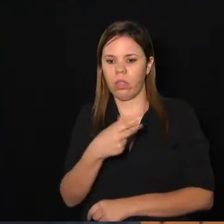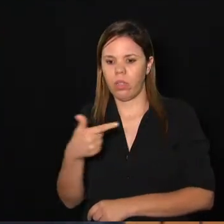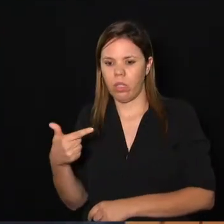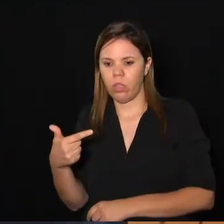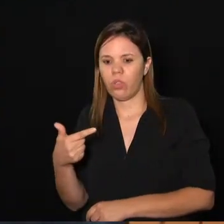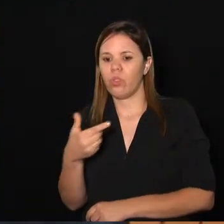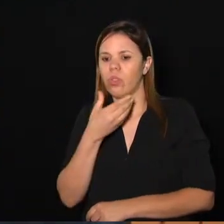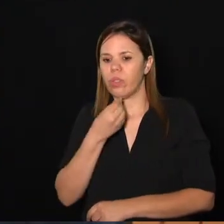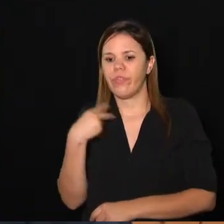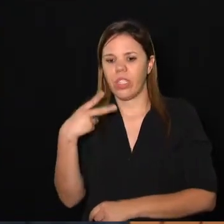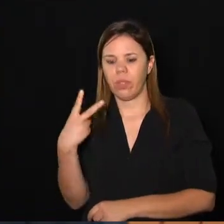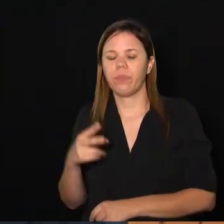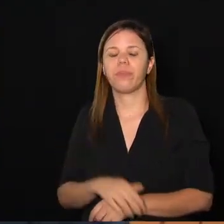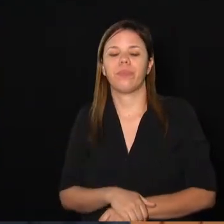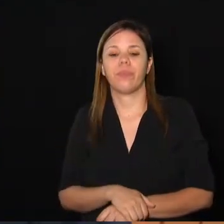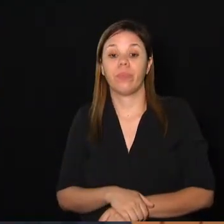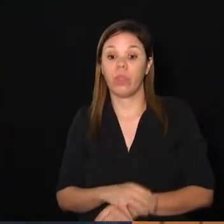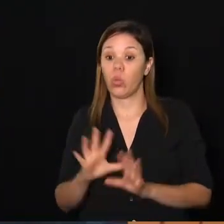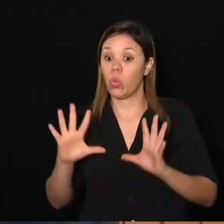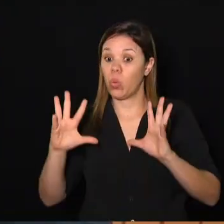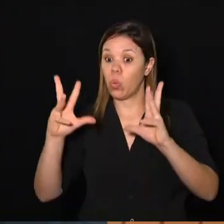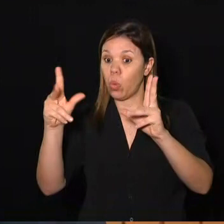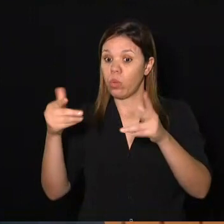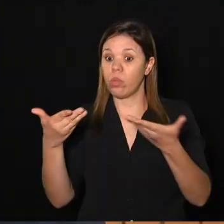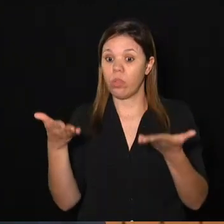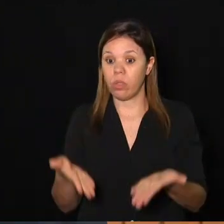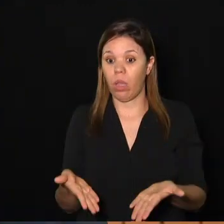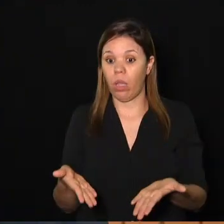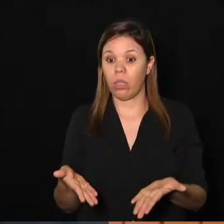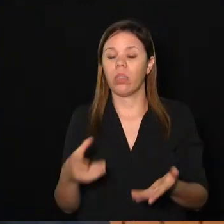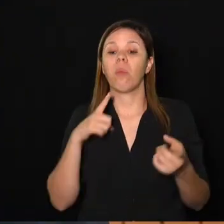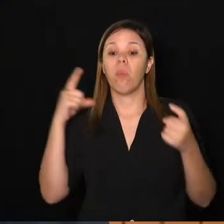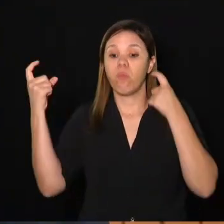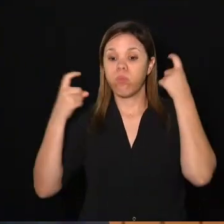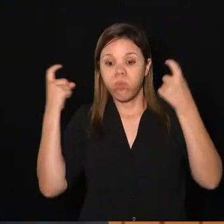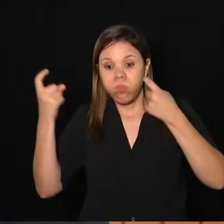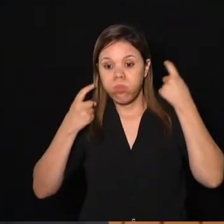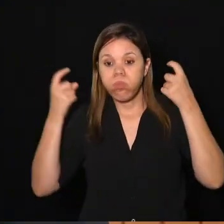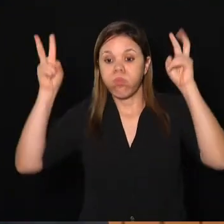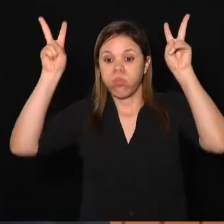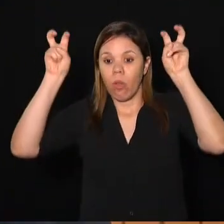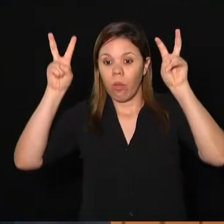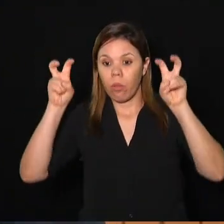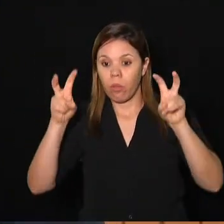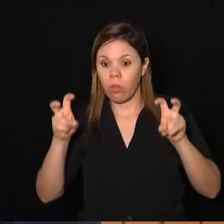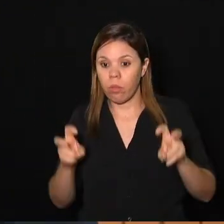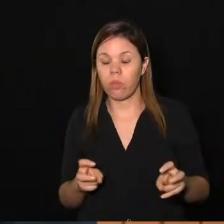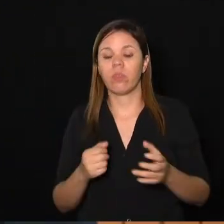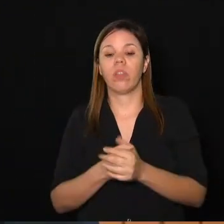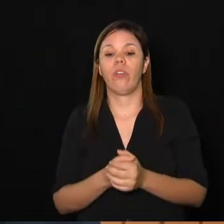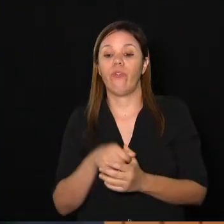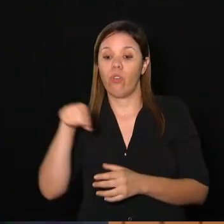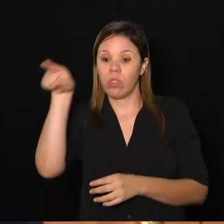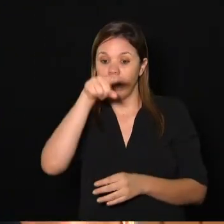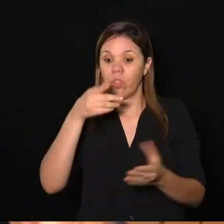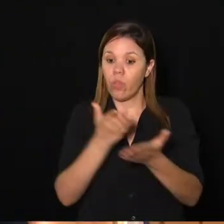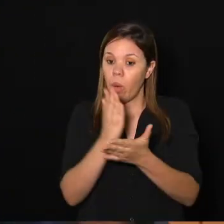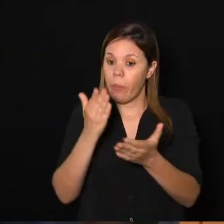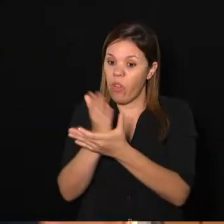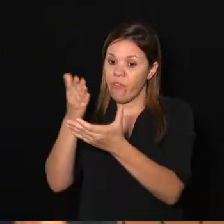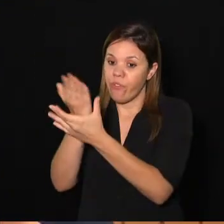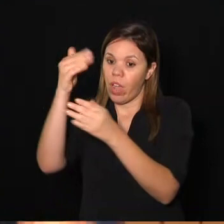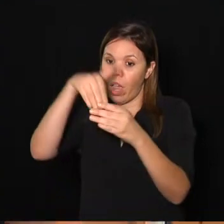todos que aqui estão têm uma grande preocupação com todos os temas e foram eleitos para isso para